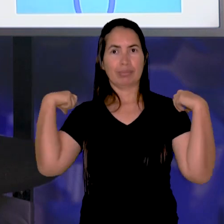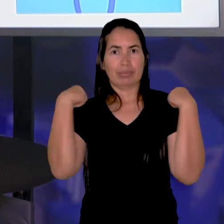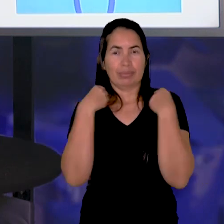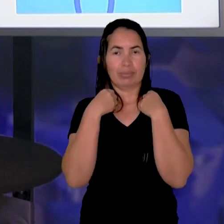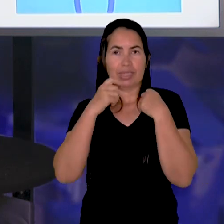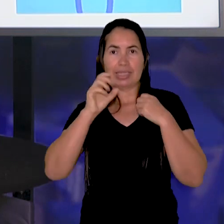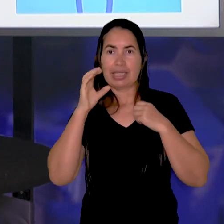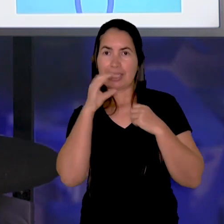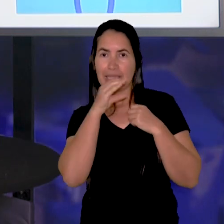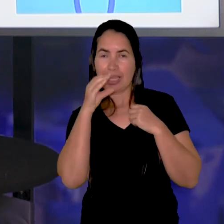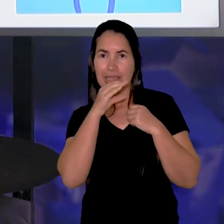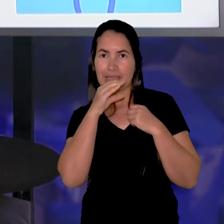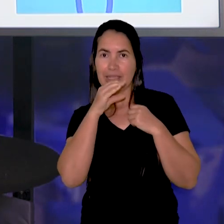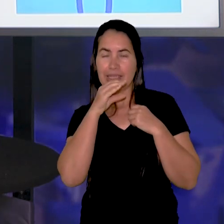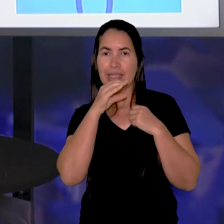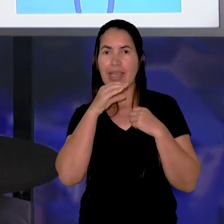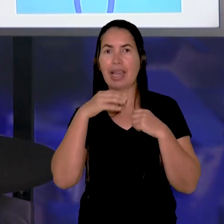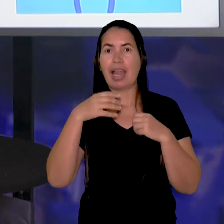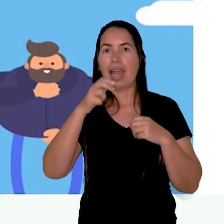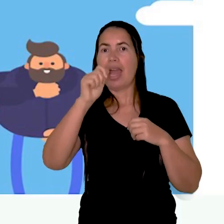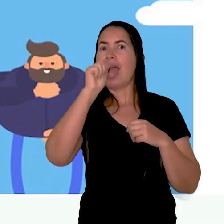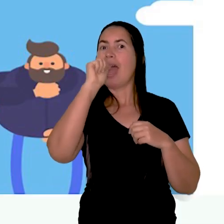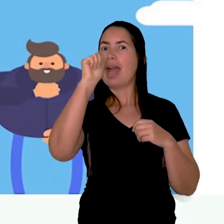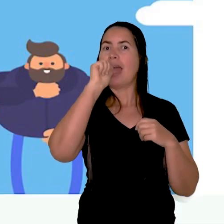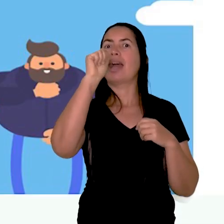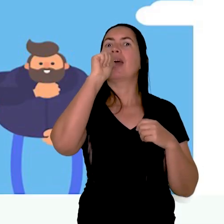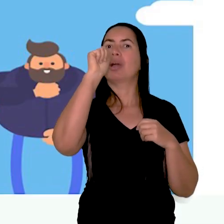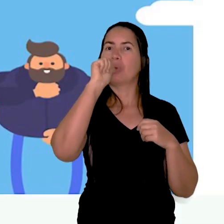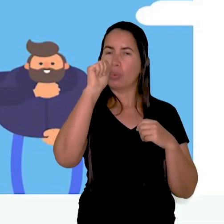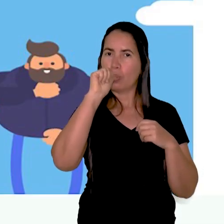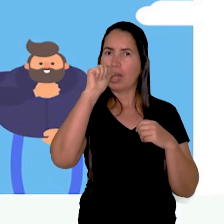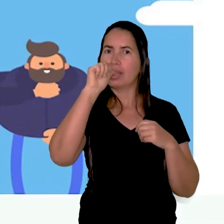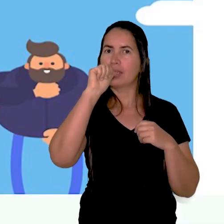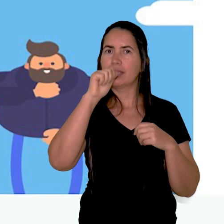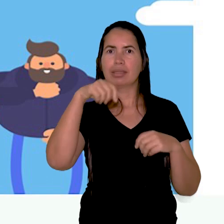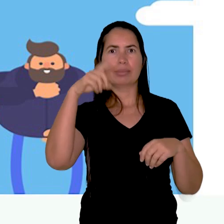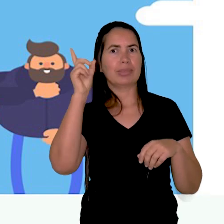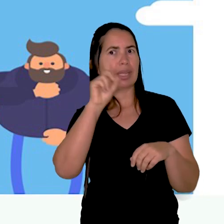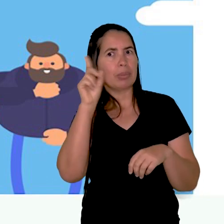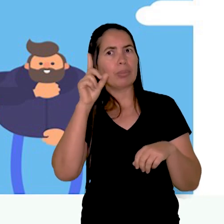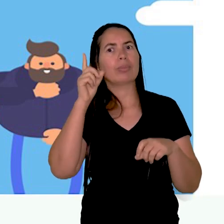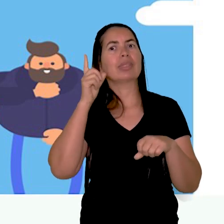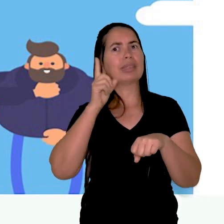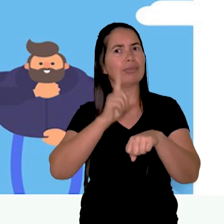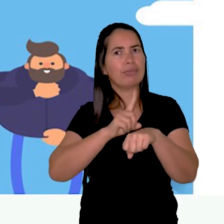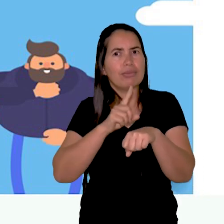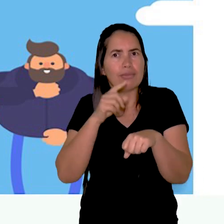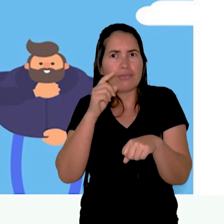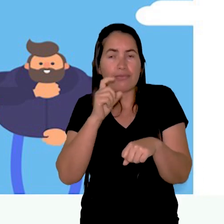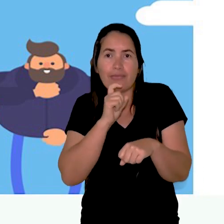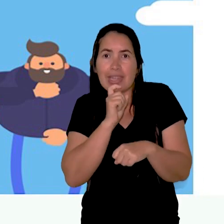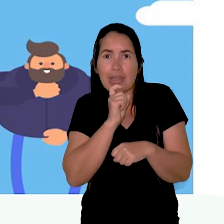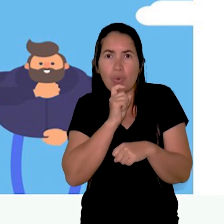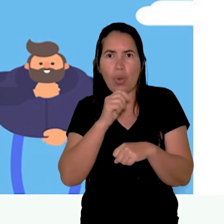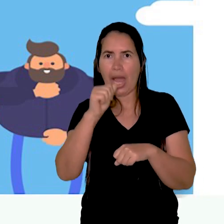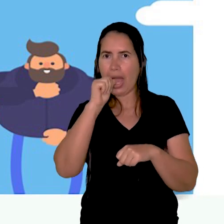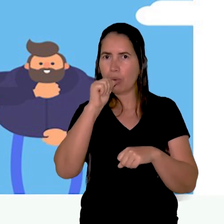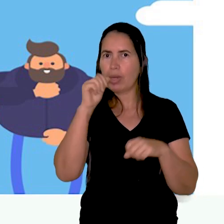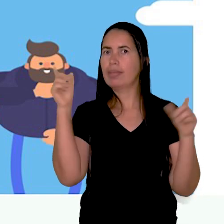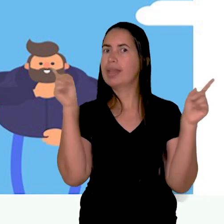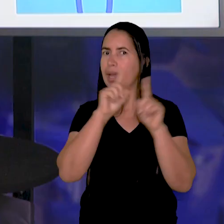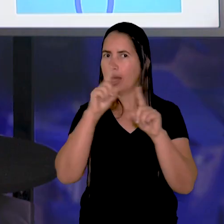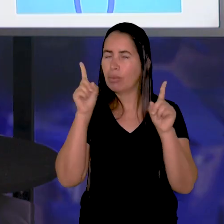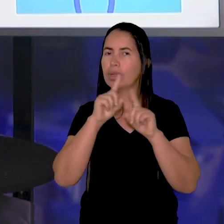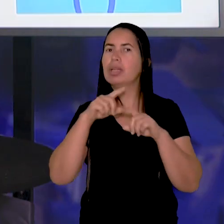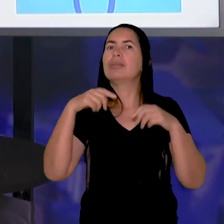é? Sem falar também que devemos beber água. Não é porque o tempo está frio que vamos deixar de beber água. Não,